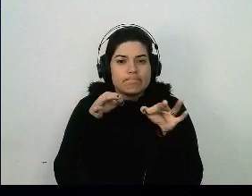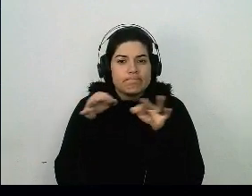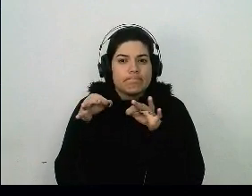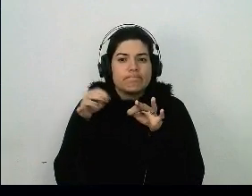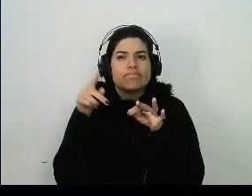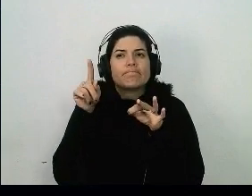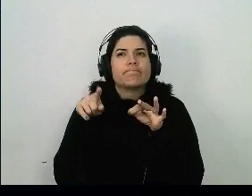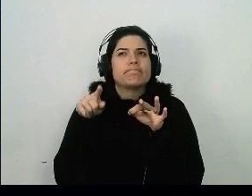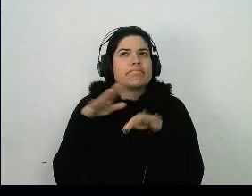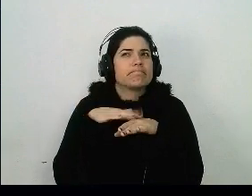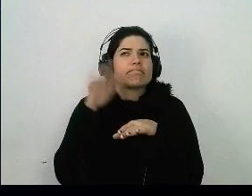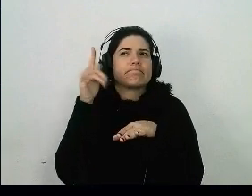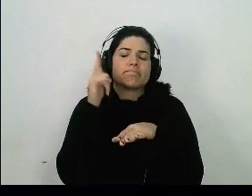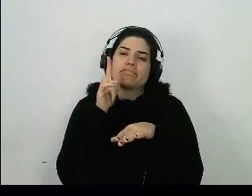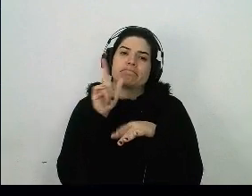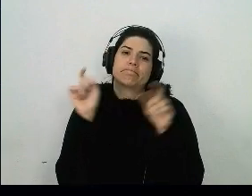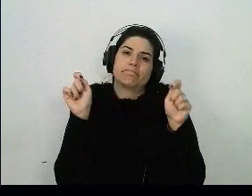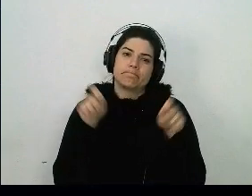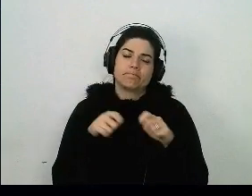maior.